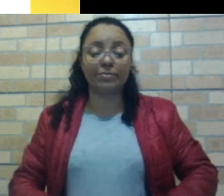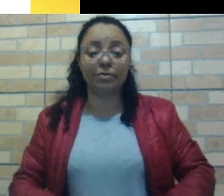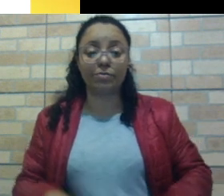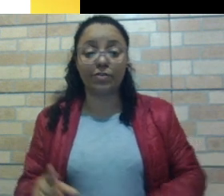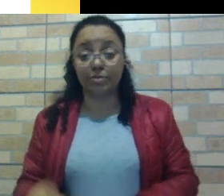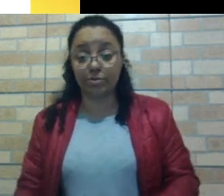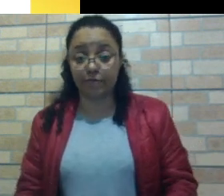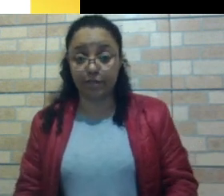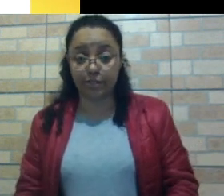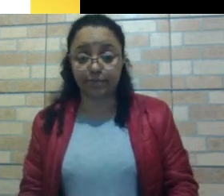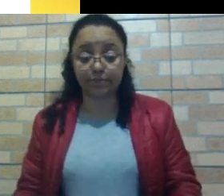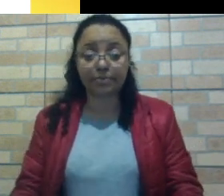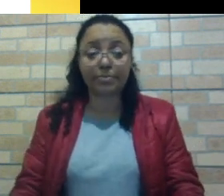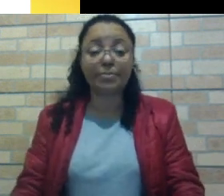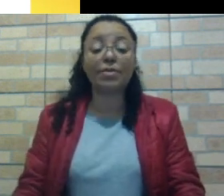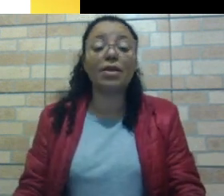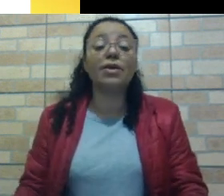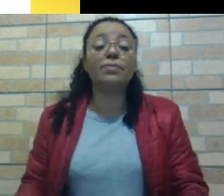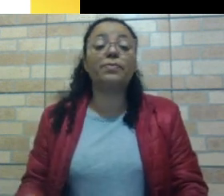bom? Vamos fazer mais uma vez?